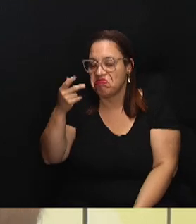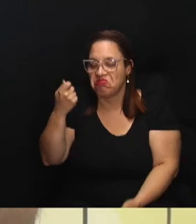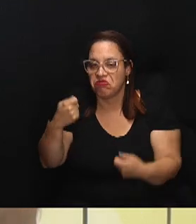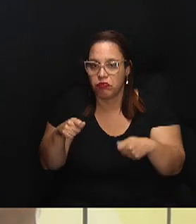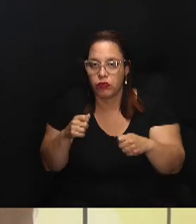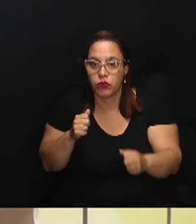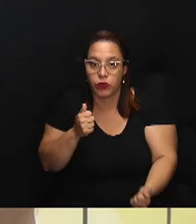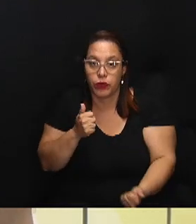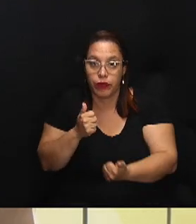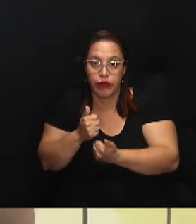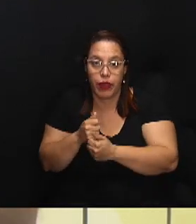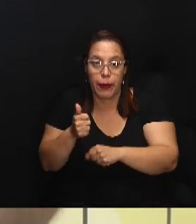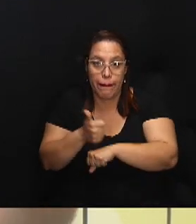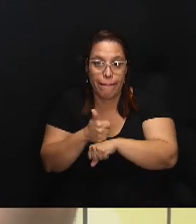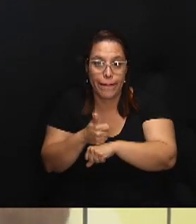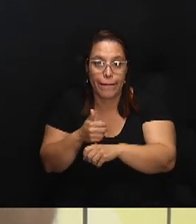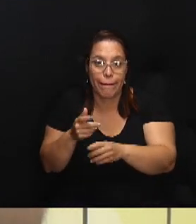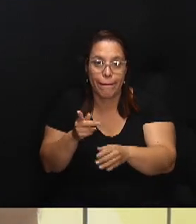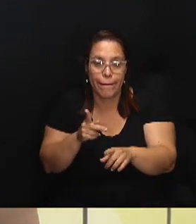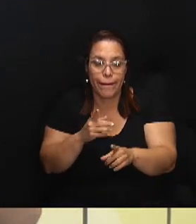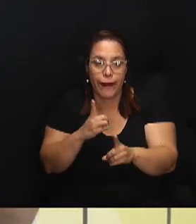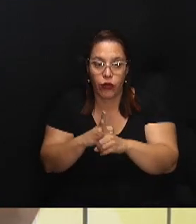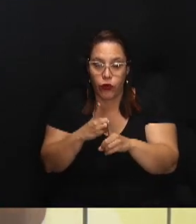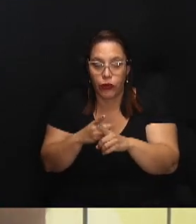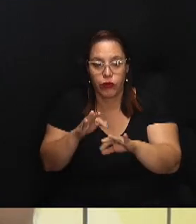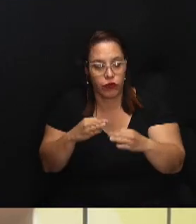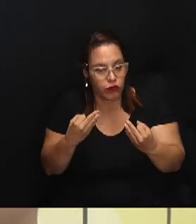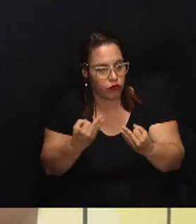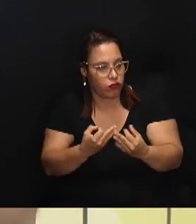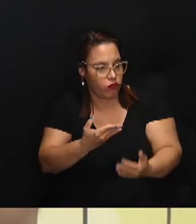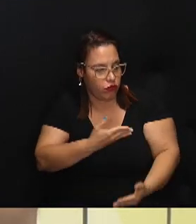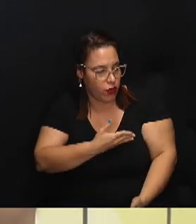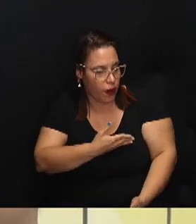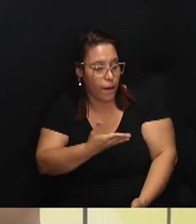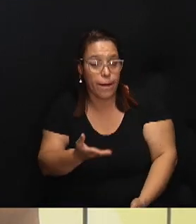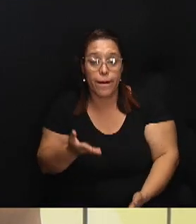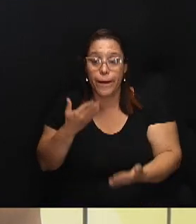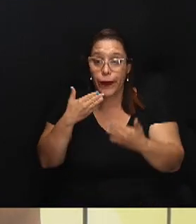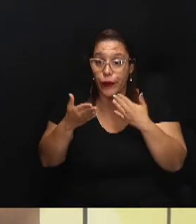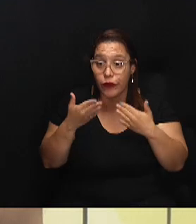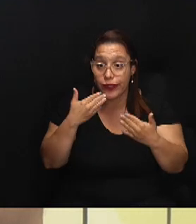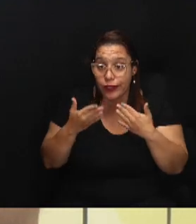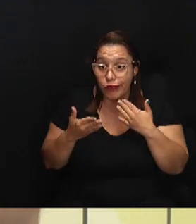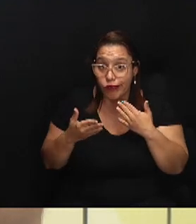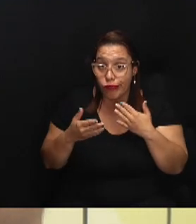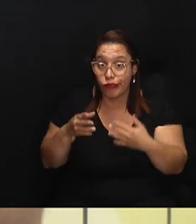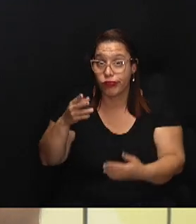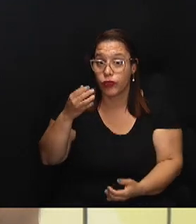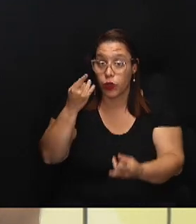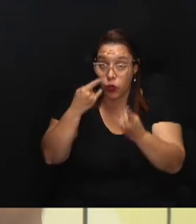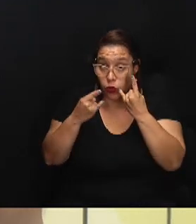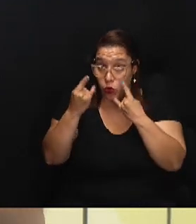apoio profissional. Isso ela vai encontrar nos amigos, na família, né, poder conversar. É